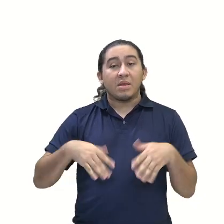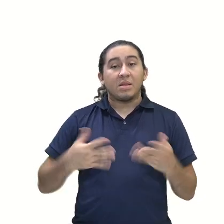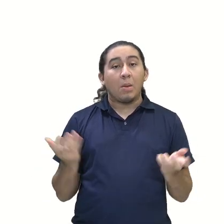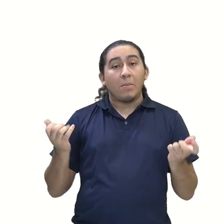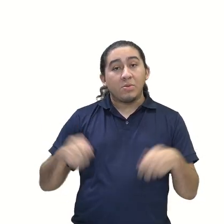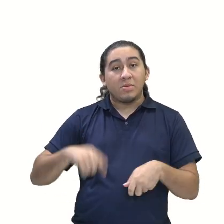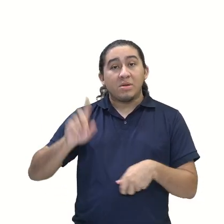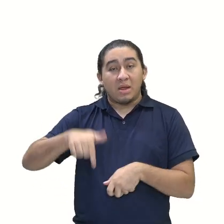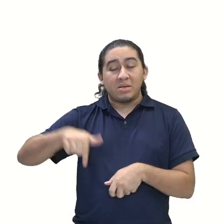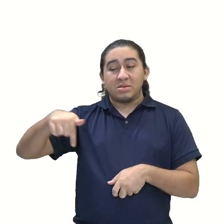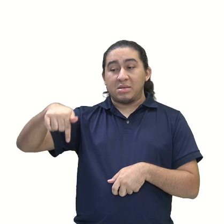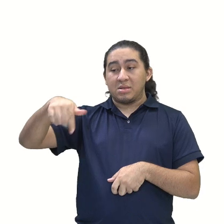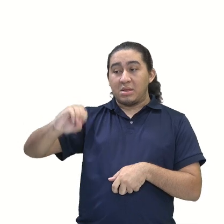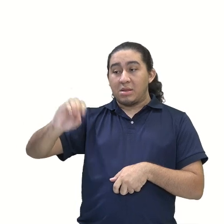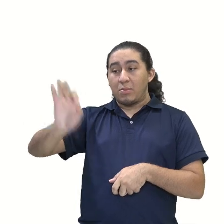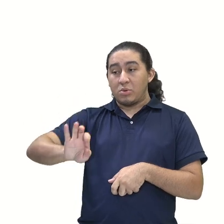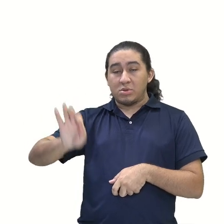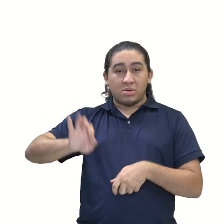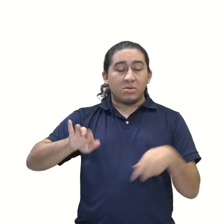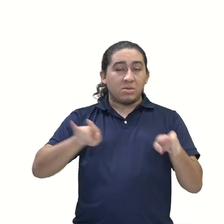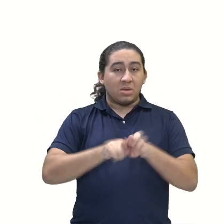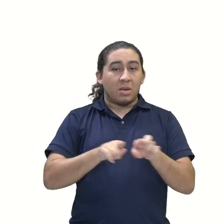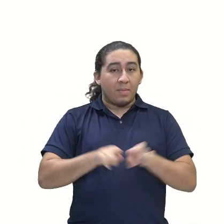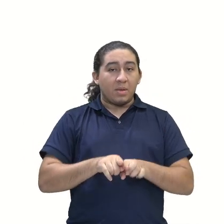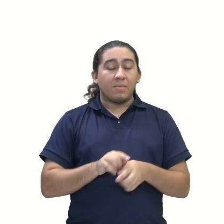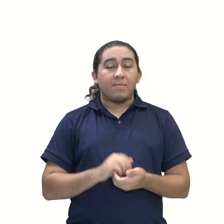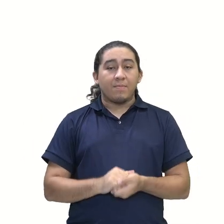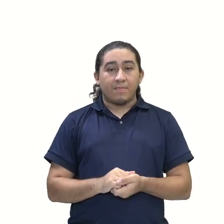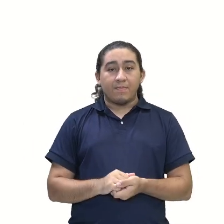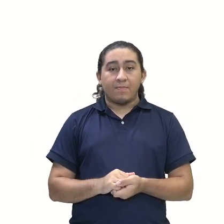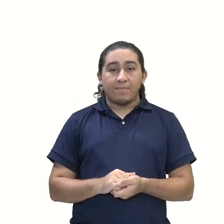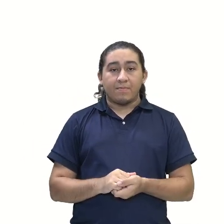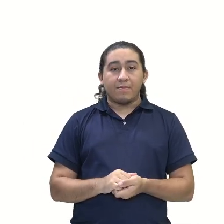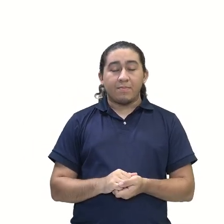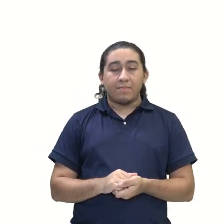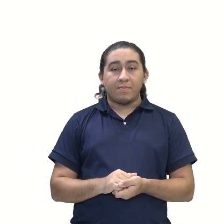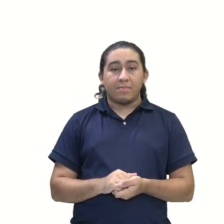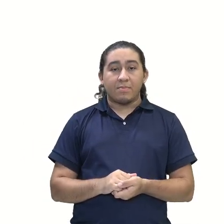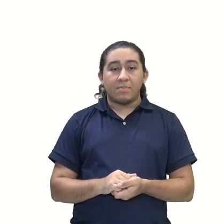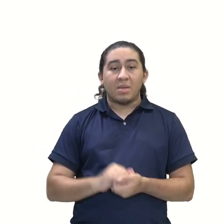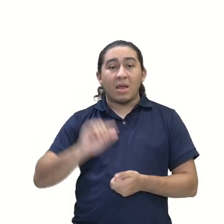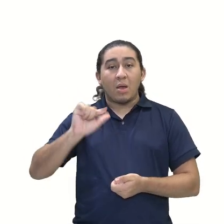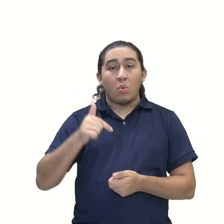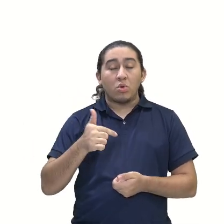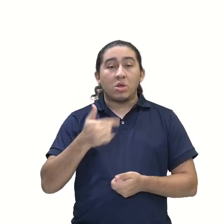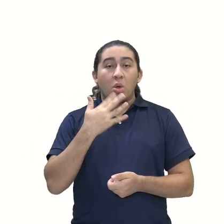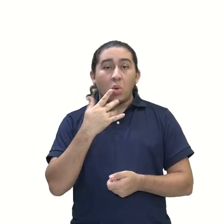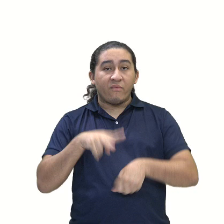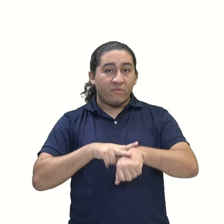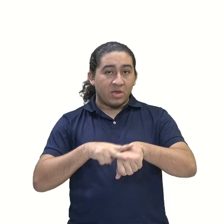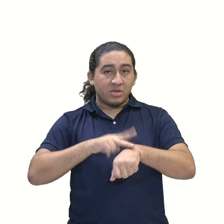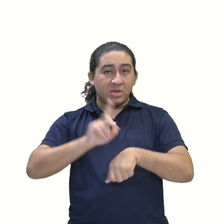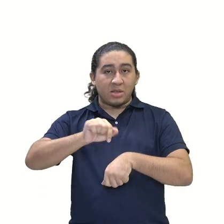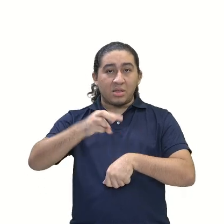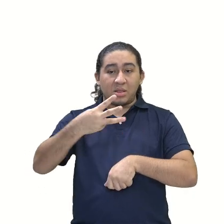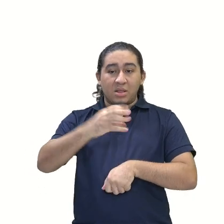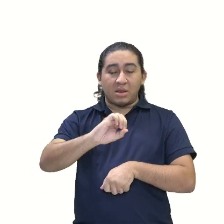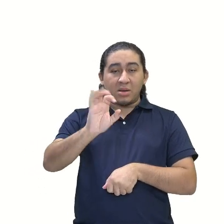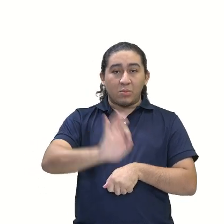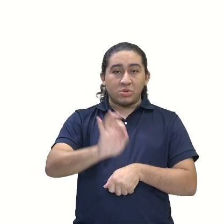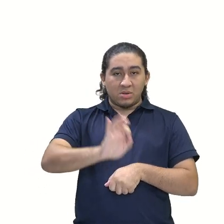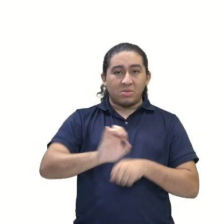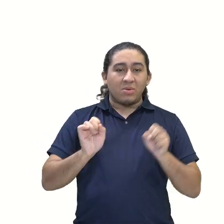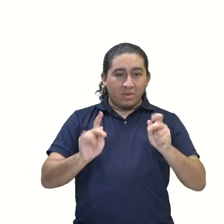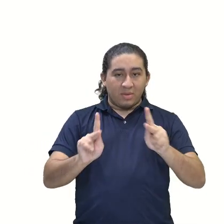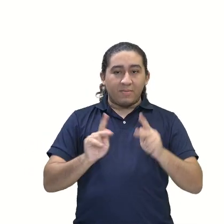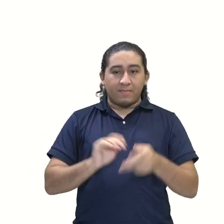de 70% e a de sair um pirulito verde é de 30%. Beleza?